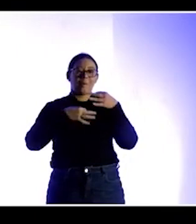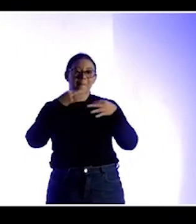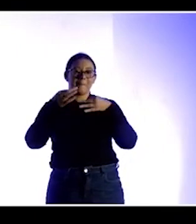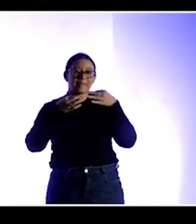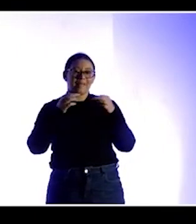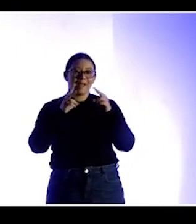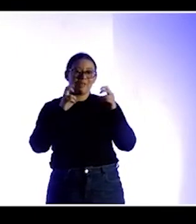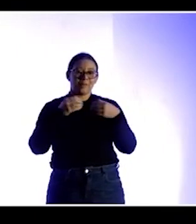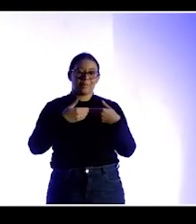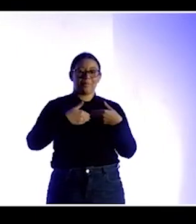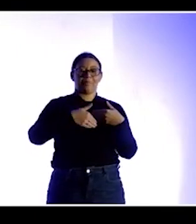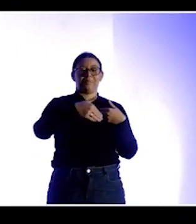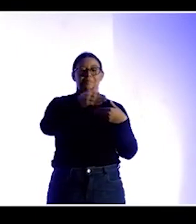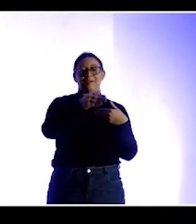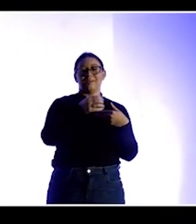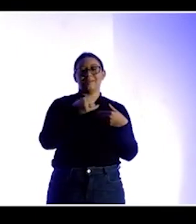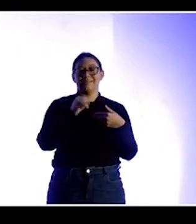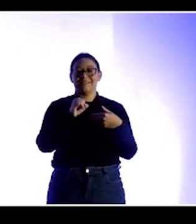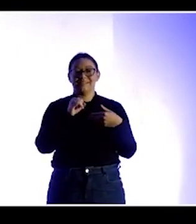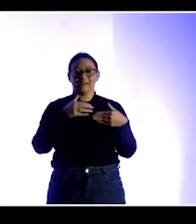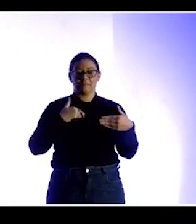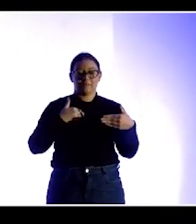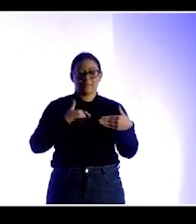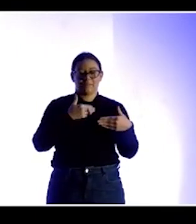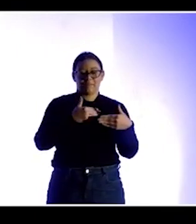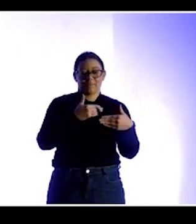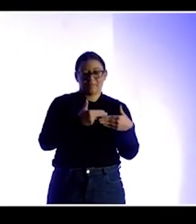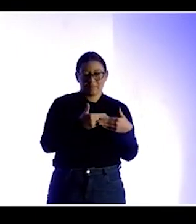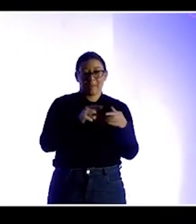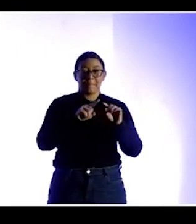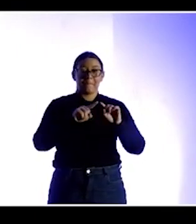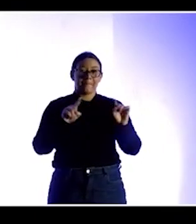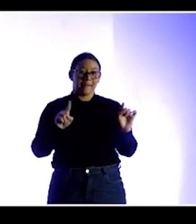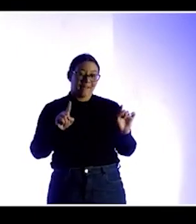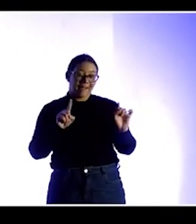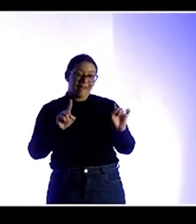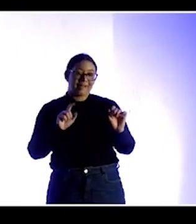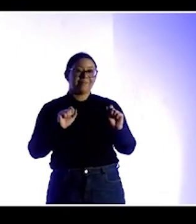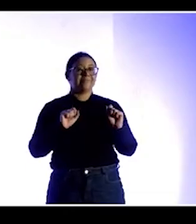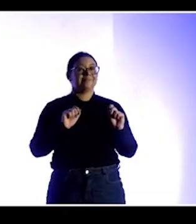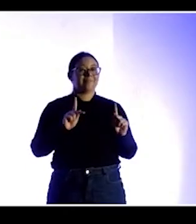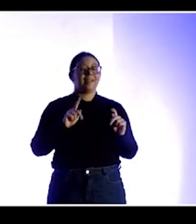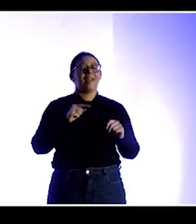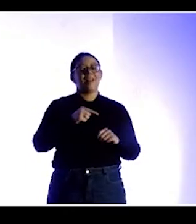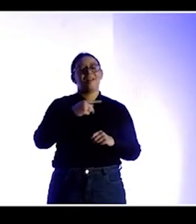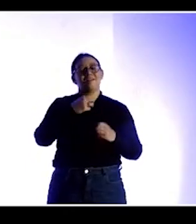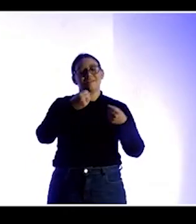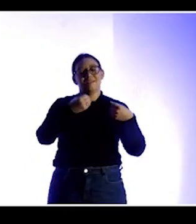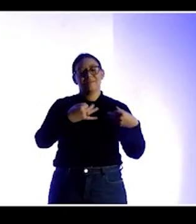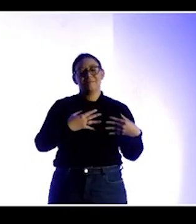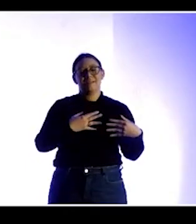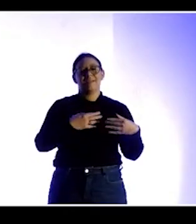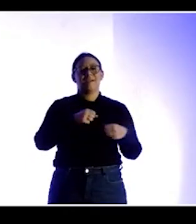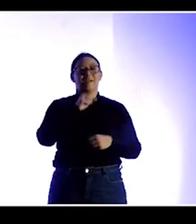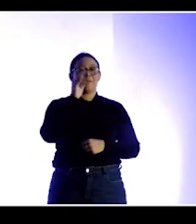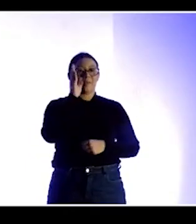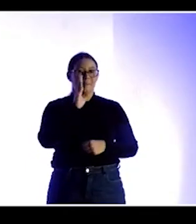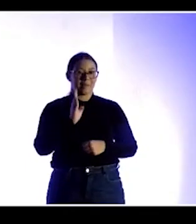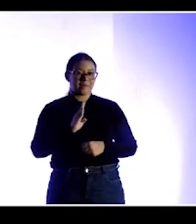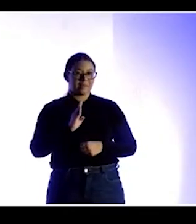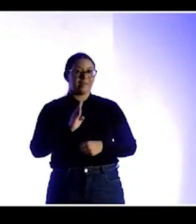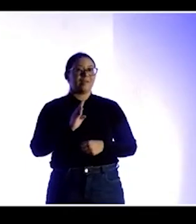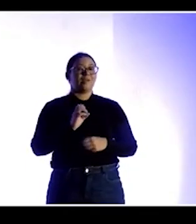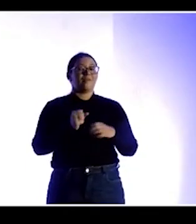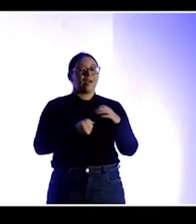sua reputação, quando falta tanto tempo para 2050, mas dizem eles que o Brasil vai produzir, aqui de novo, é dólar por